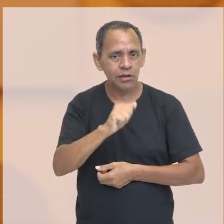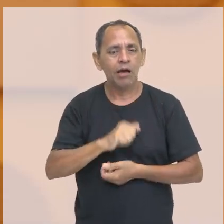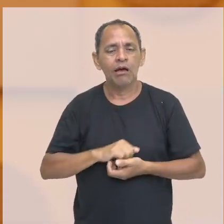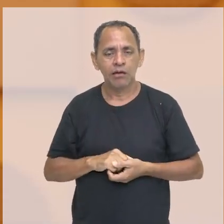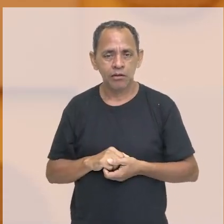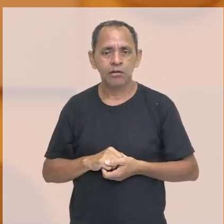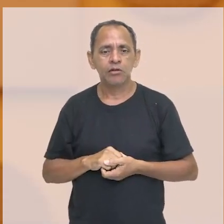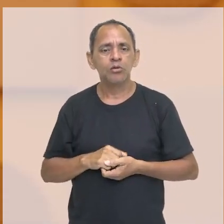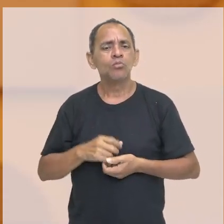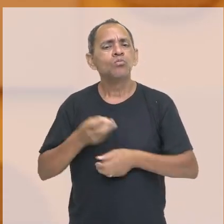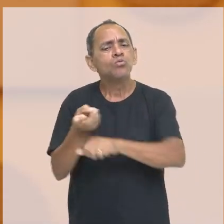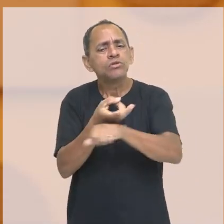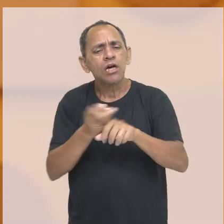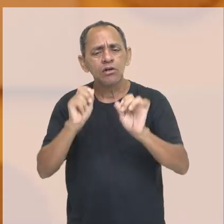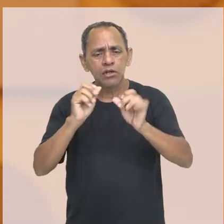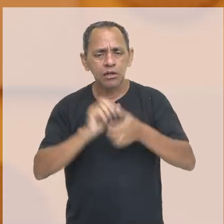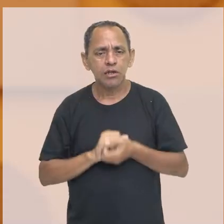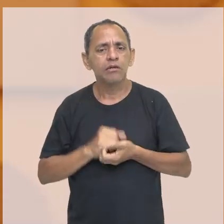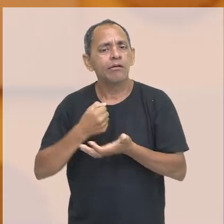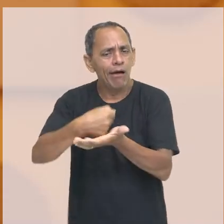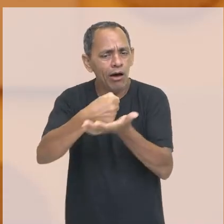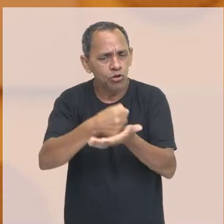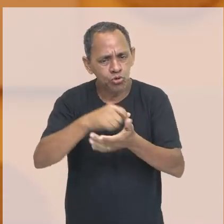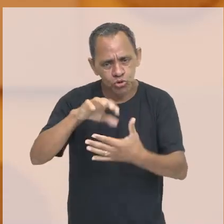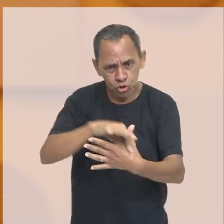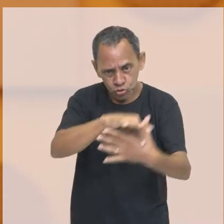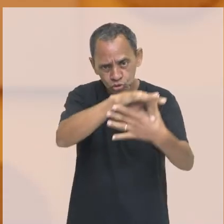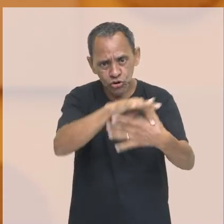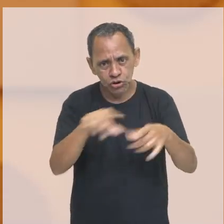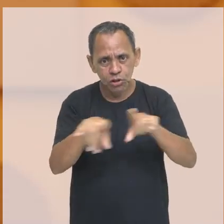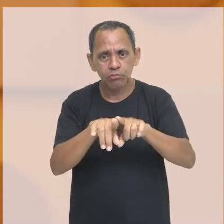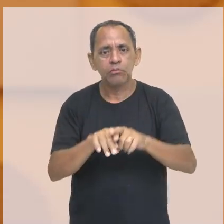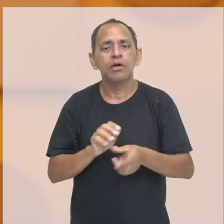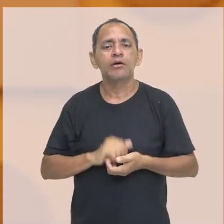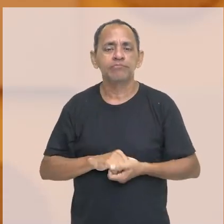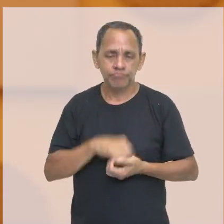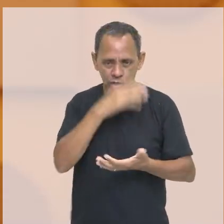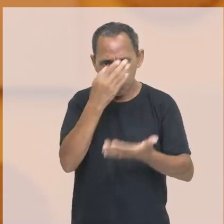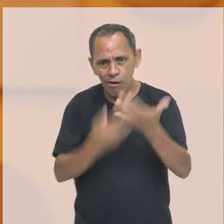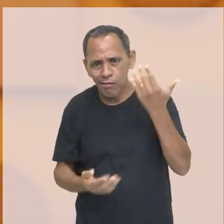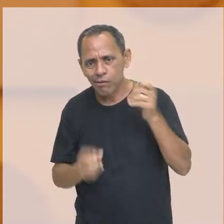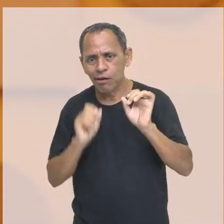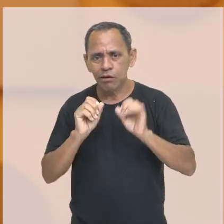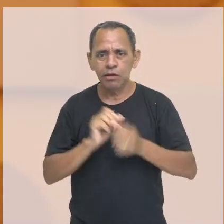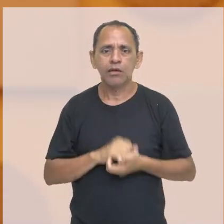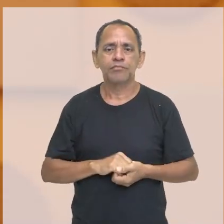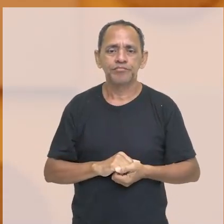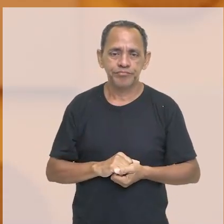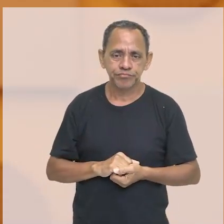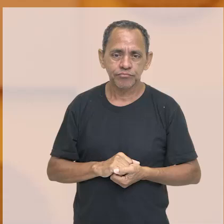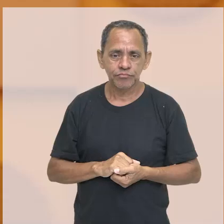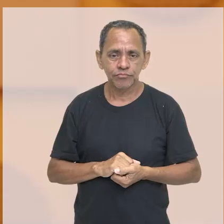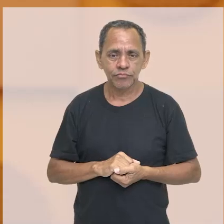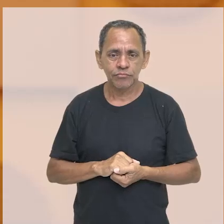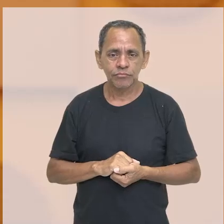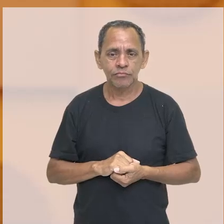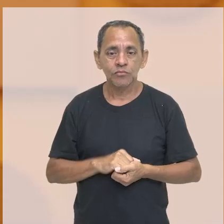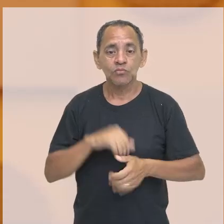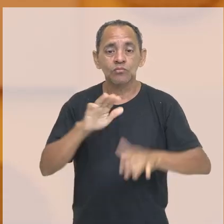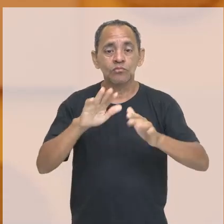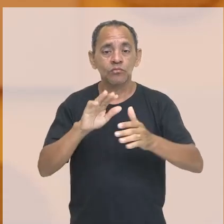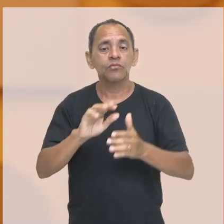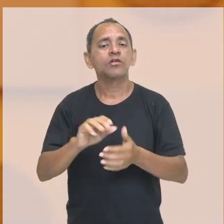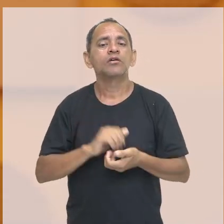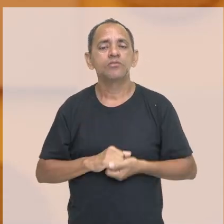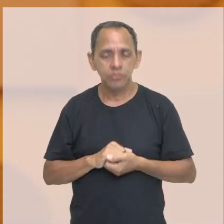aderiram ao movimento e acabou fracassando. Grande parte do que viria a acontecer posteriormente, com o próprio